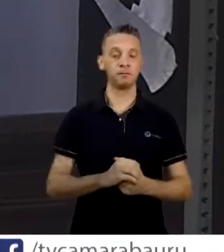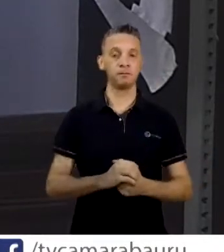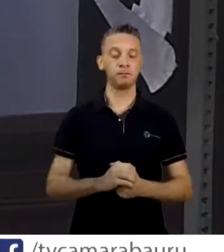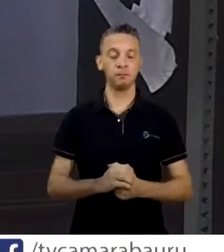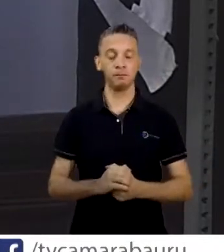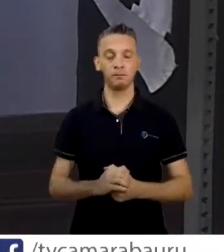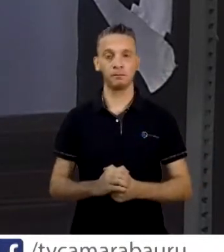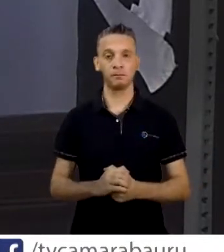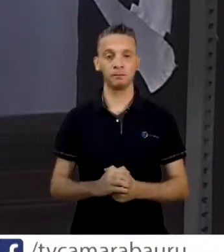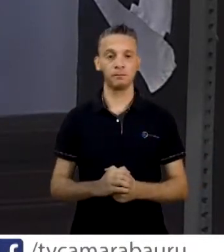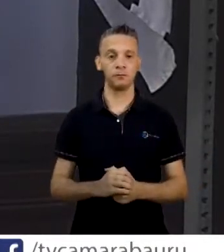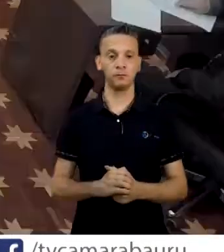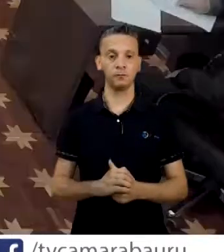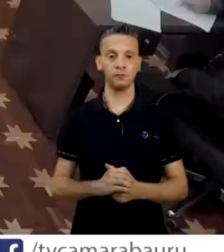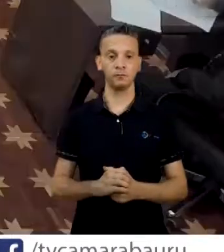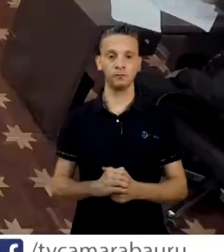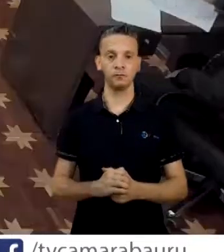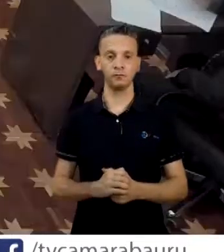Não tem.